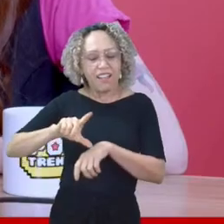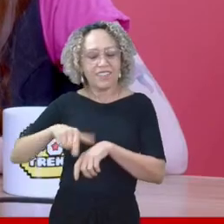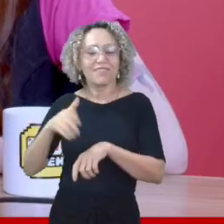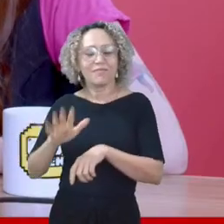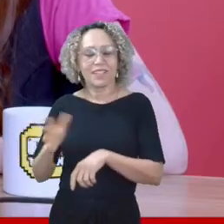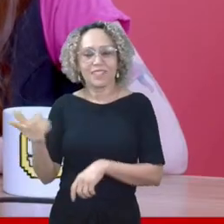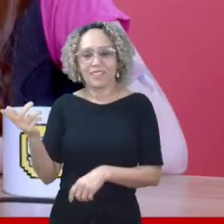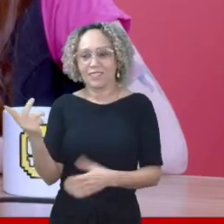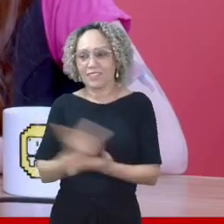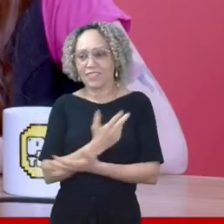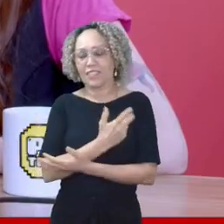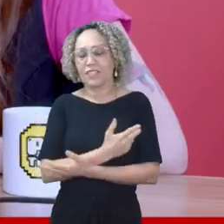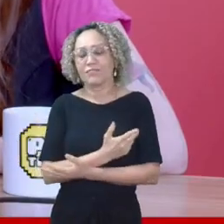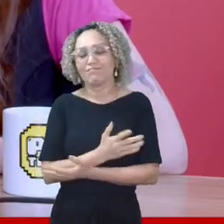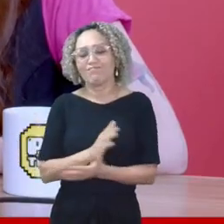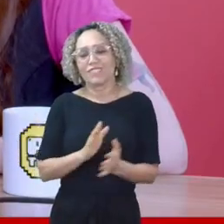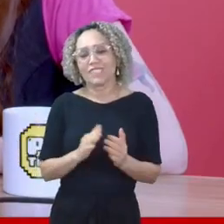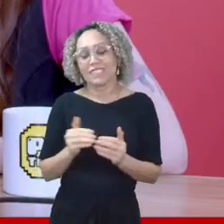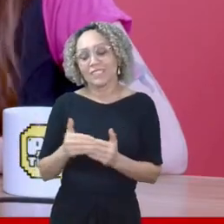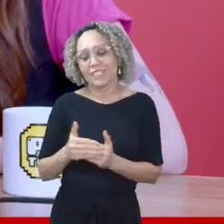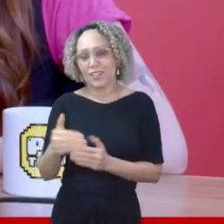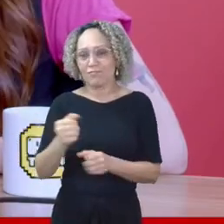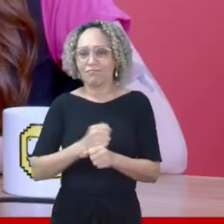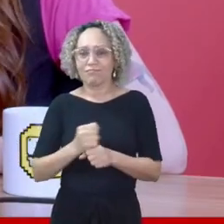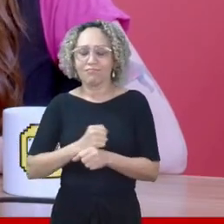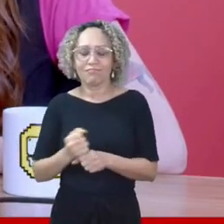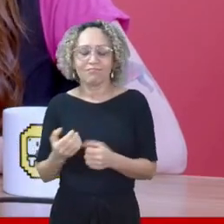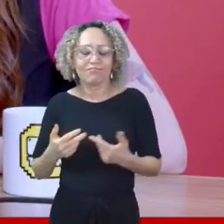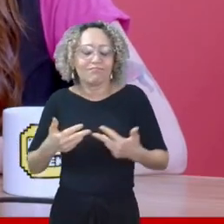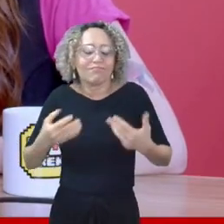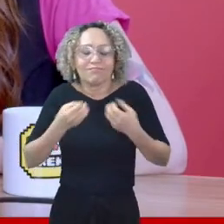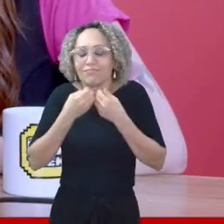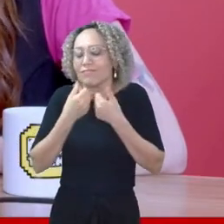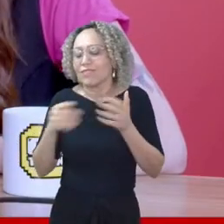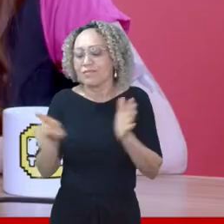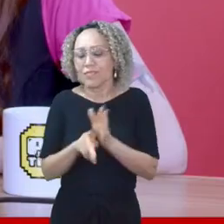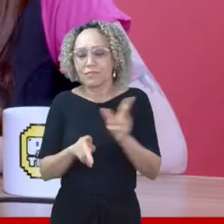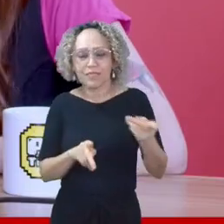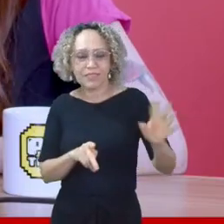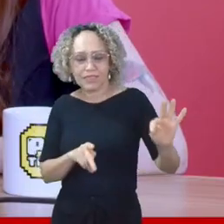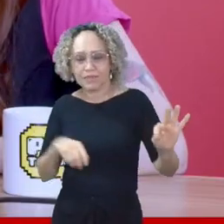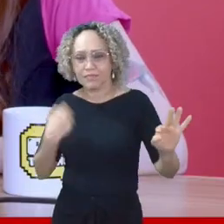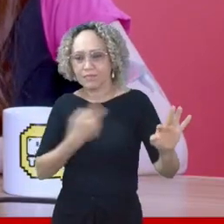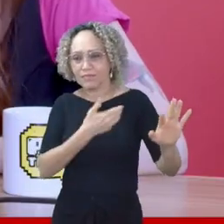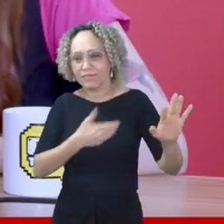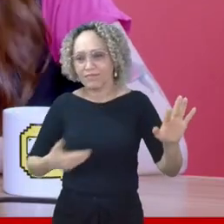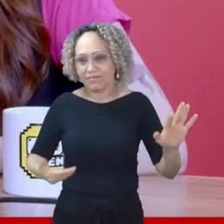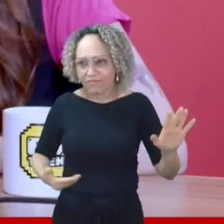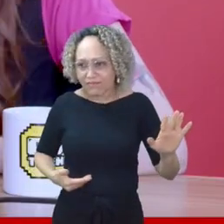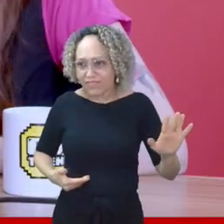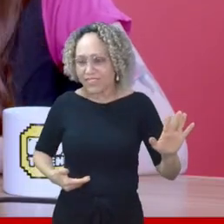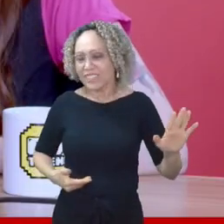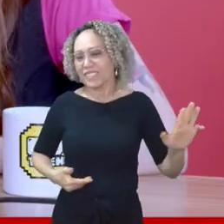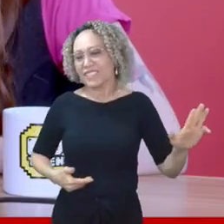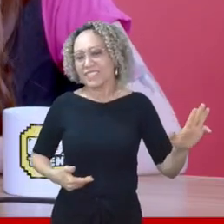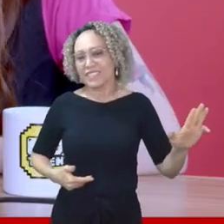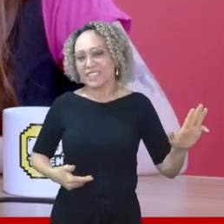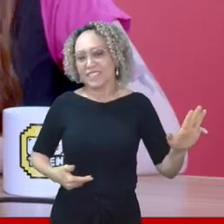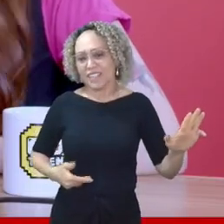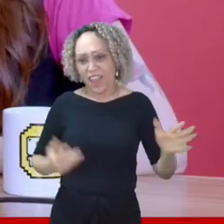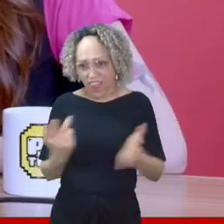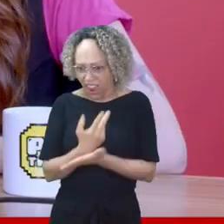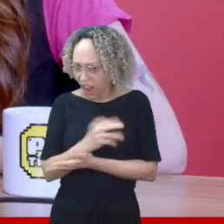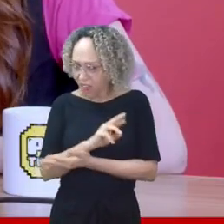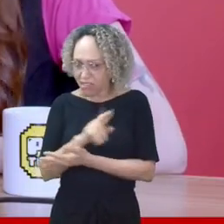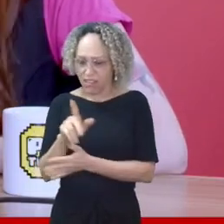muita coisa boa, né? Pro PT, que seja um ano de muita coisa boa pro nosso governo. Ano de PED. Ano de PED. Não tem como dar